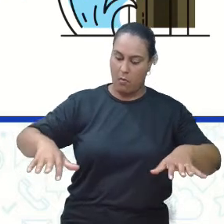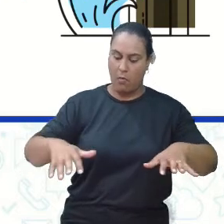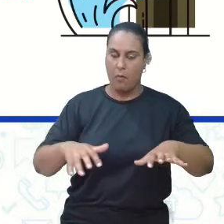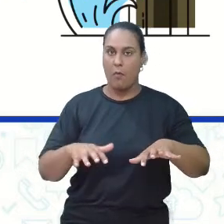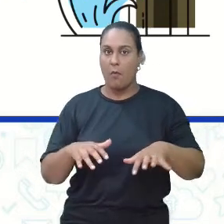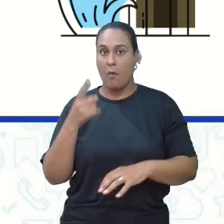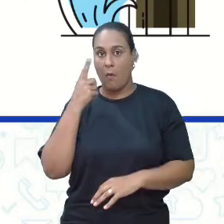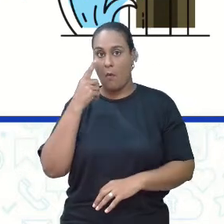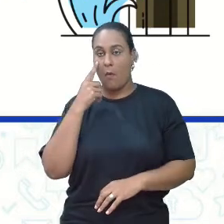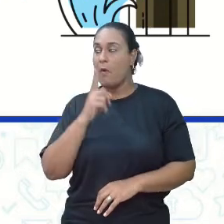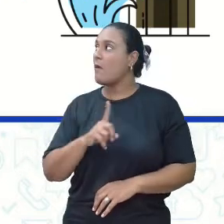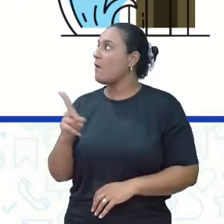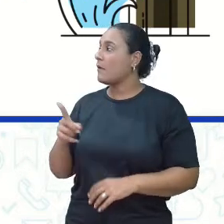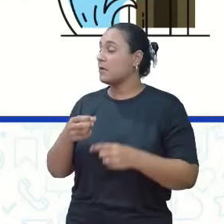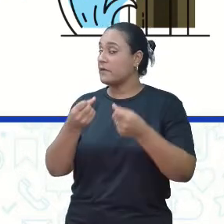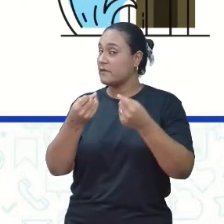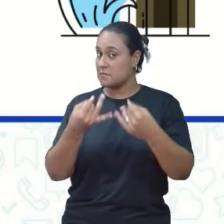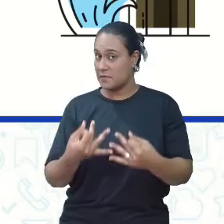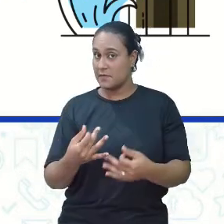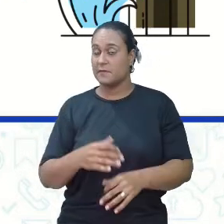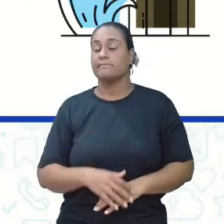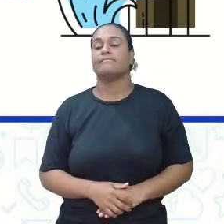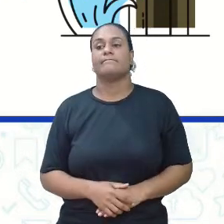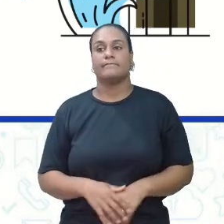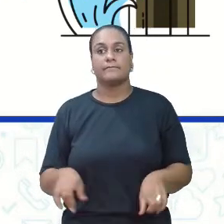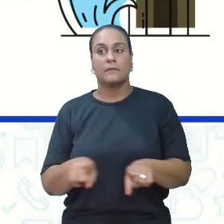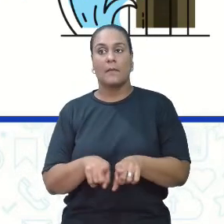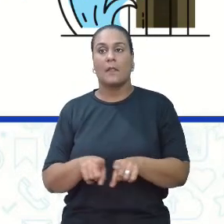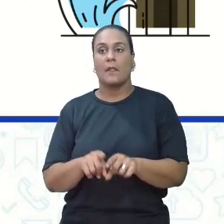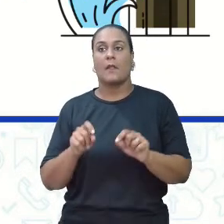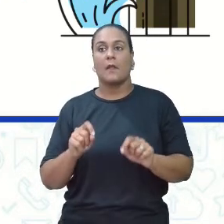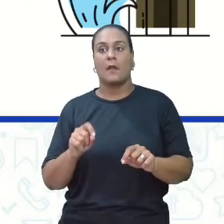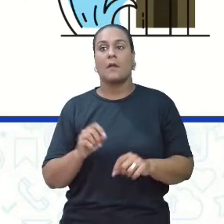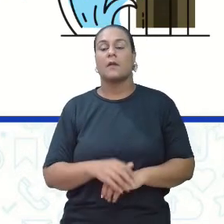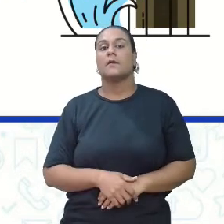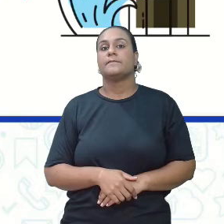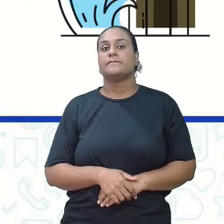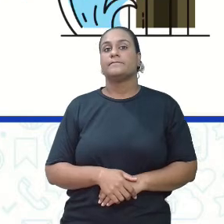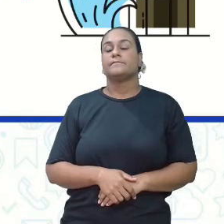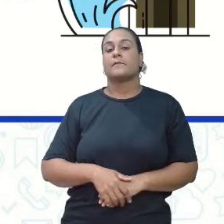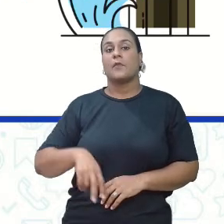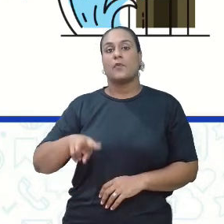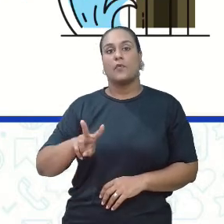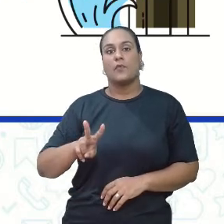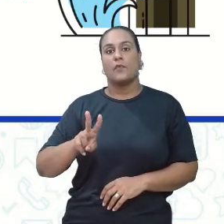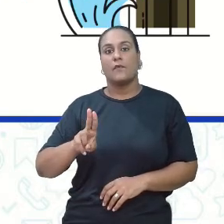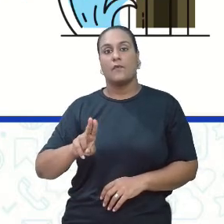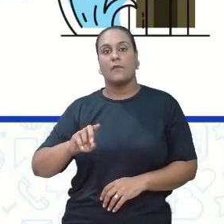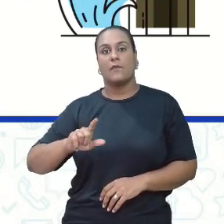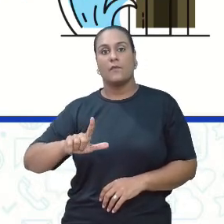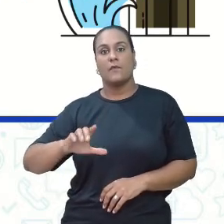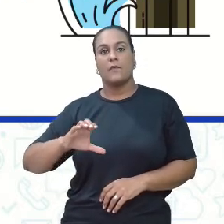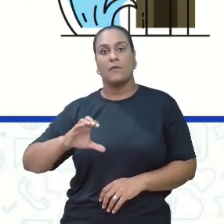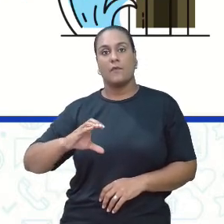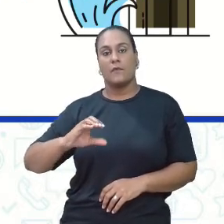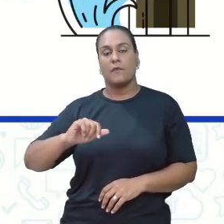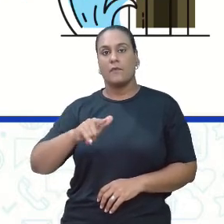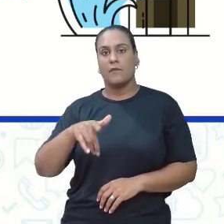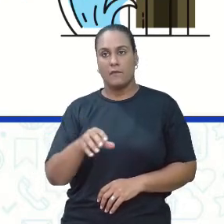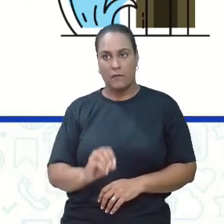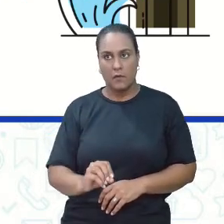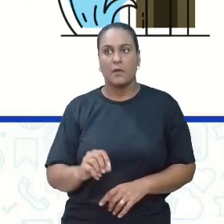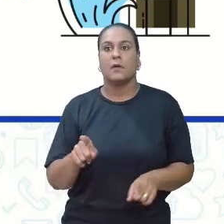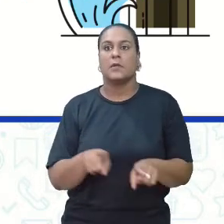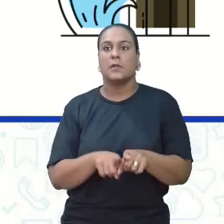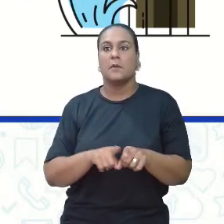olha aí, gente, o que a gente estava falando, bem como da atividade vulcânica e dos deslocamentos de gases